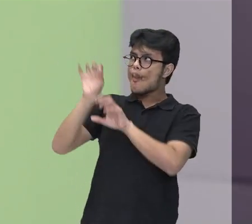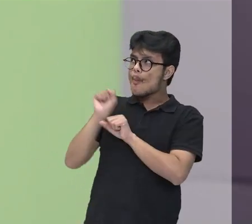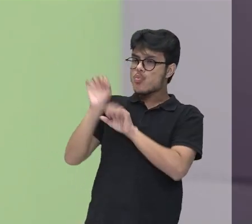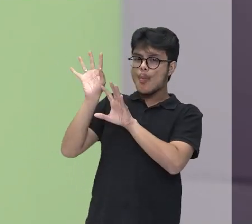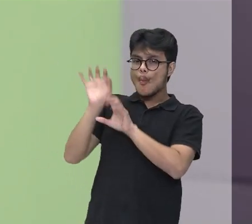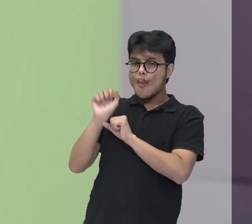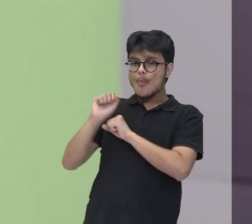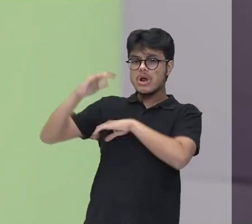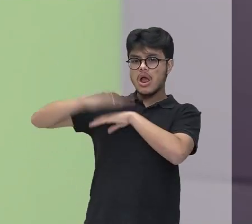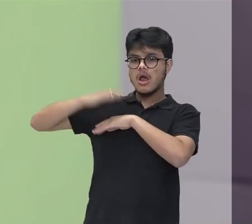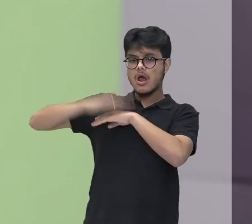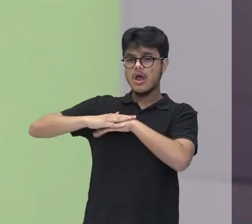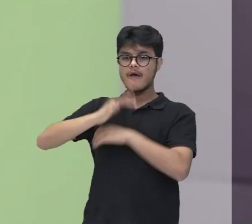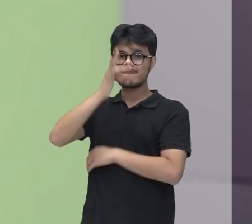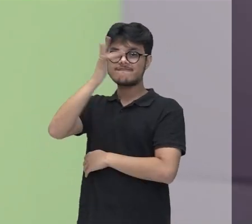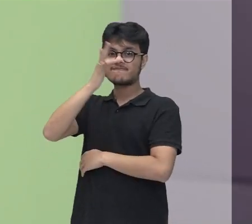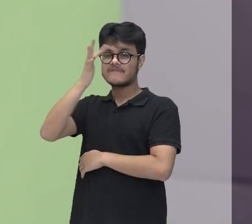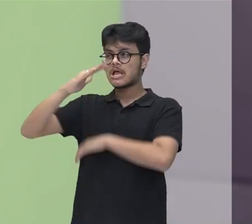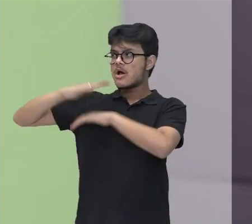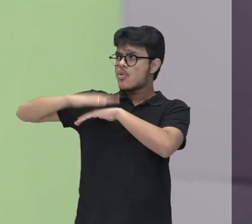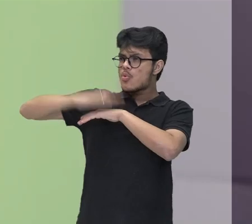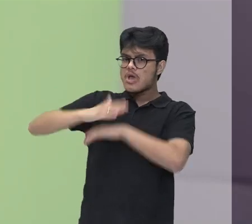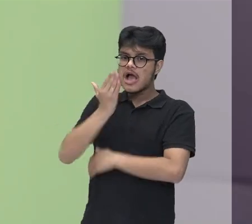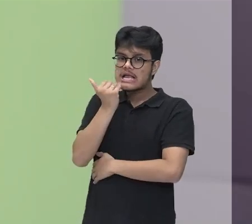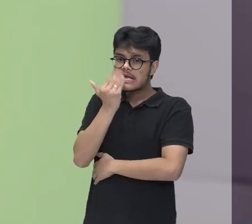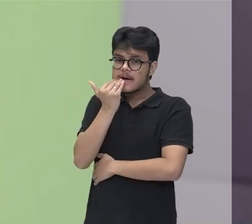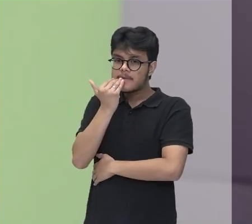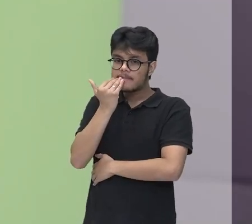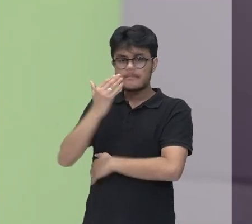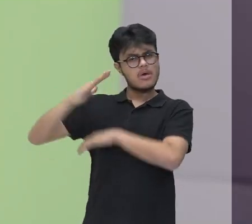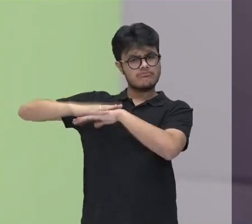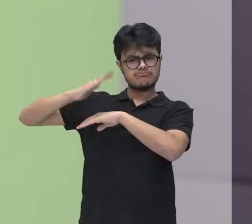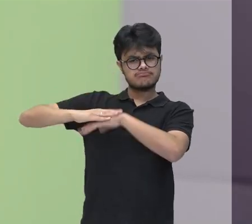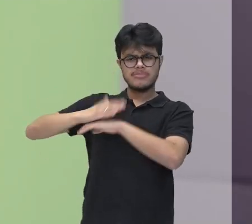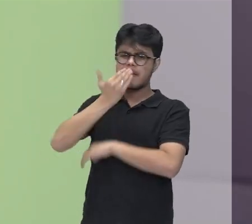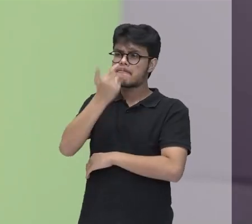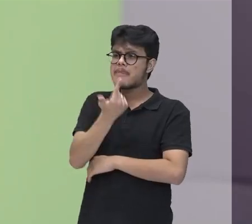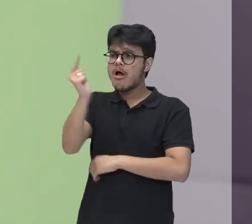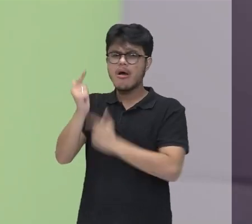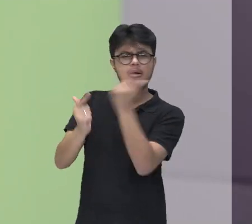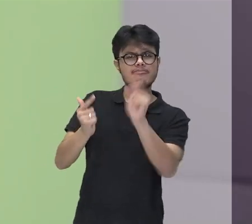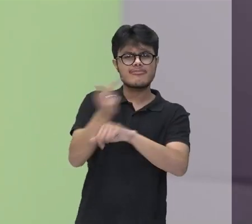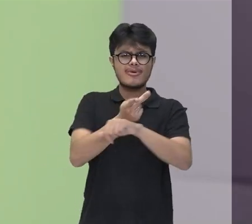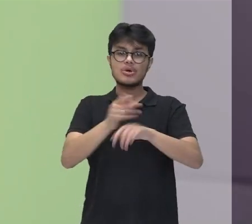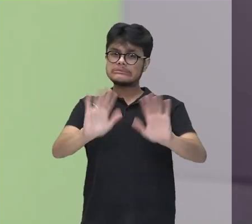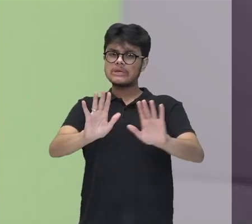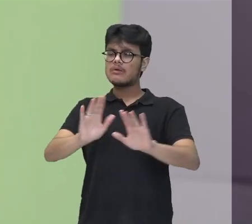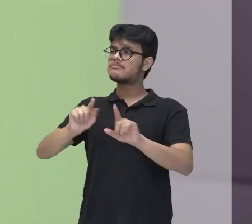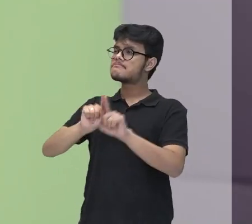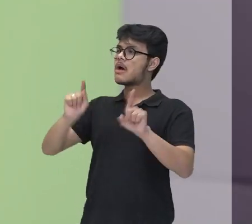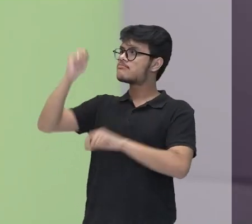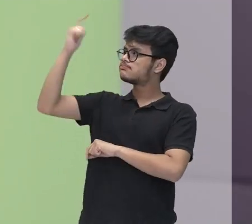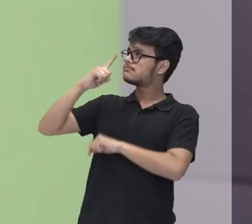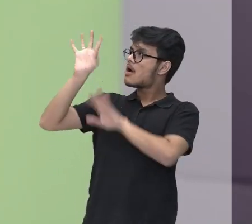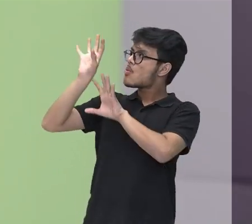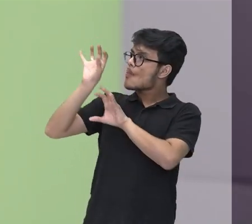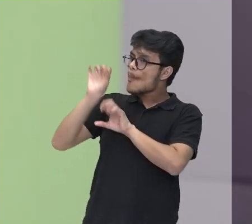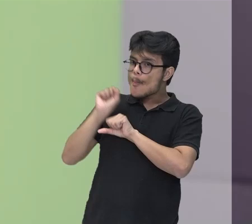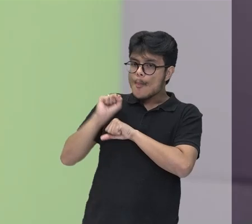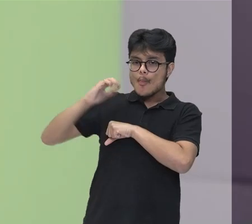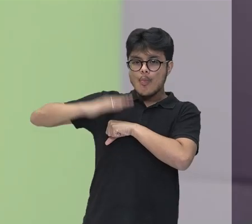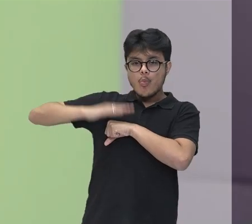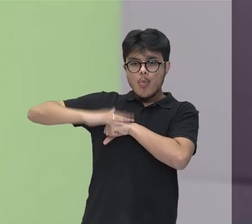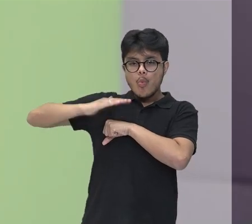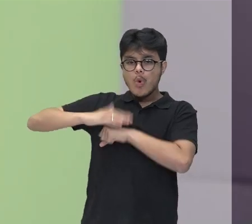plantas, que são seres autotróficos, produzem seu próprio alimento por meio das reações da fotossíntese,